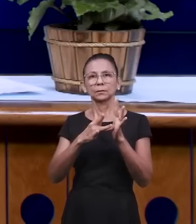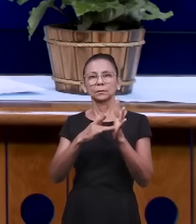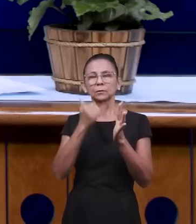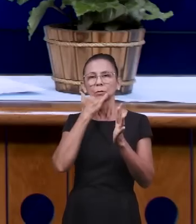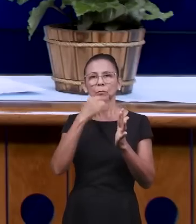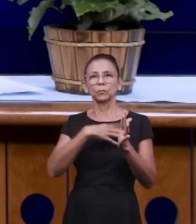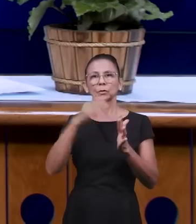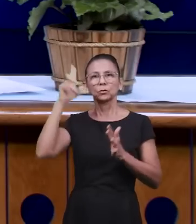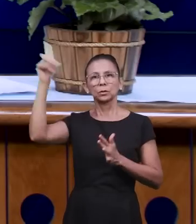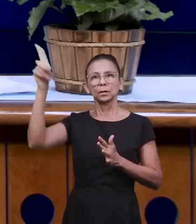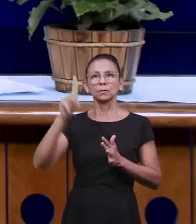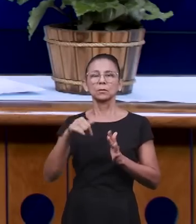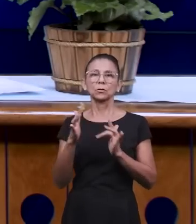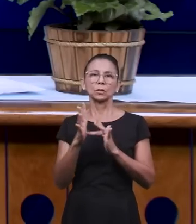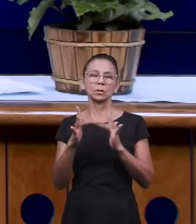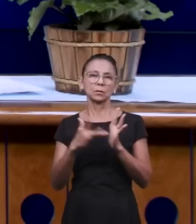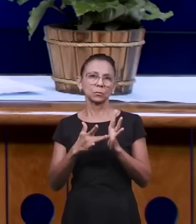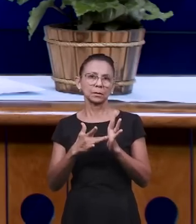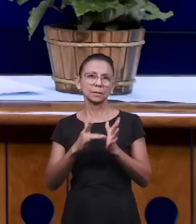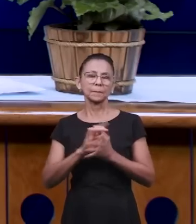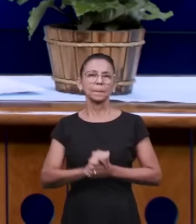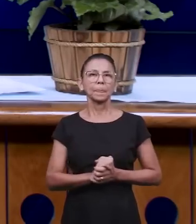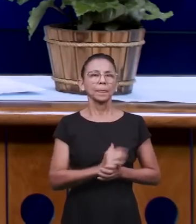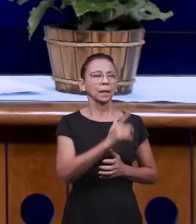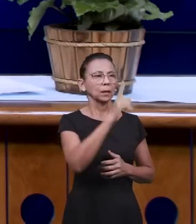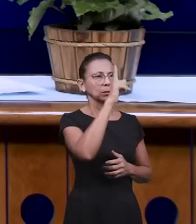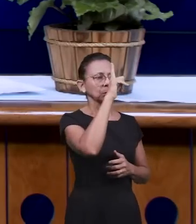Mateus 24, 32. A palavra fala assim: